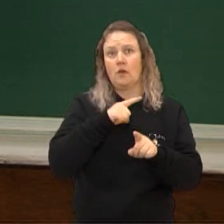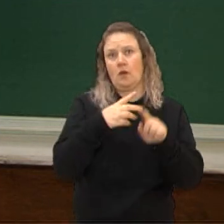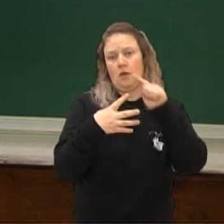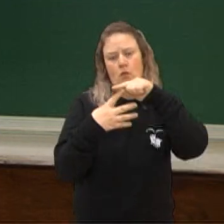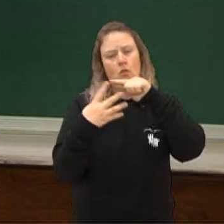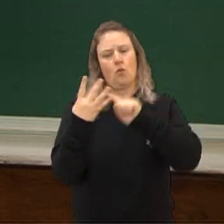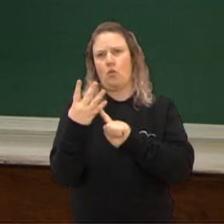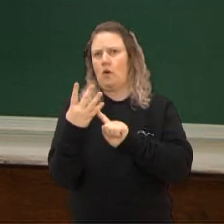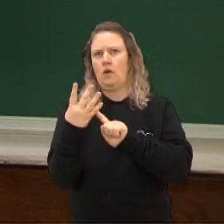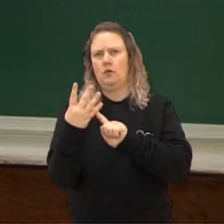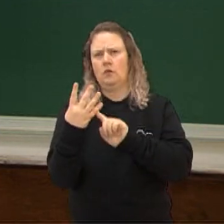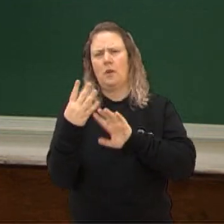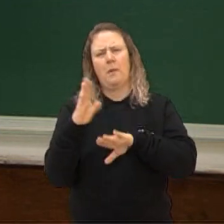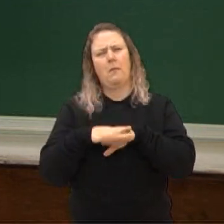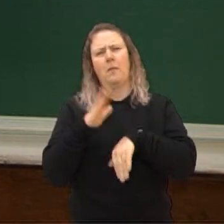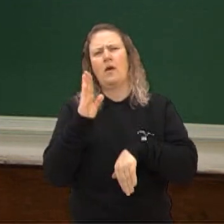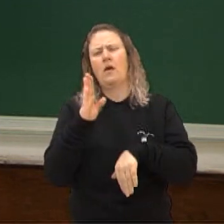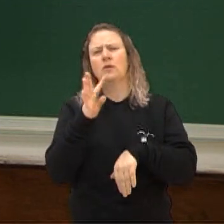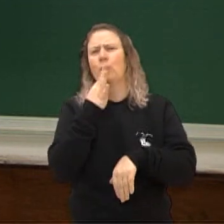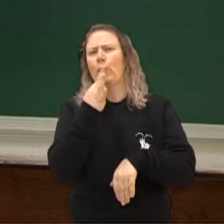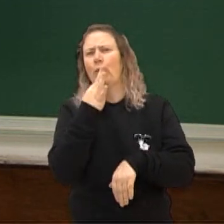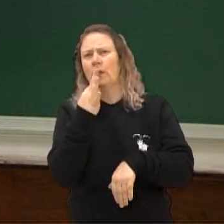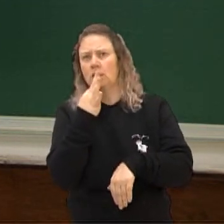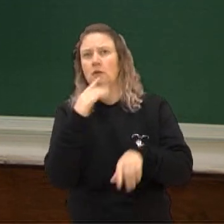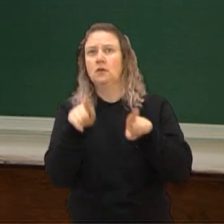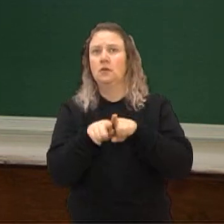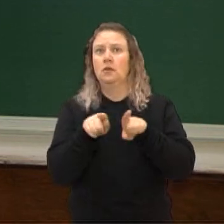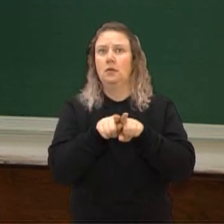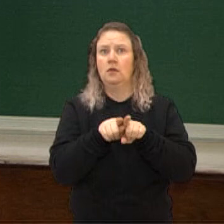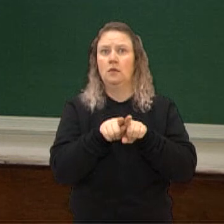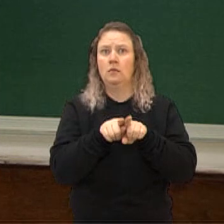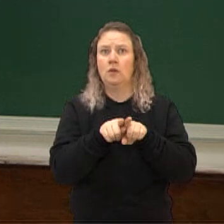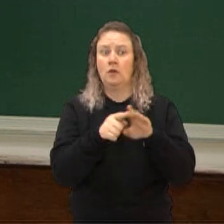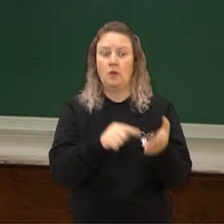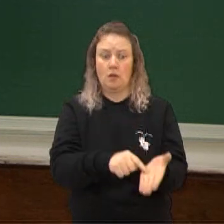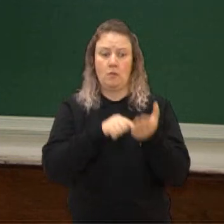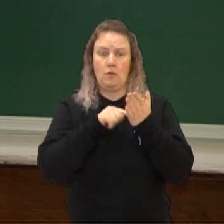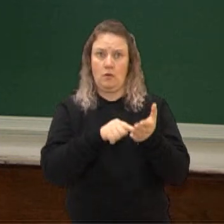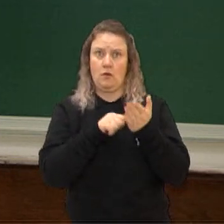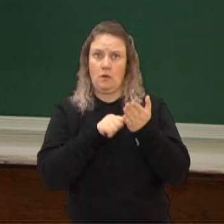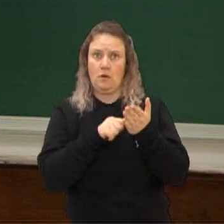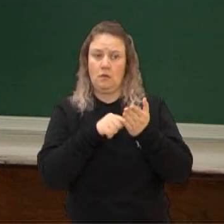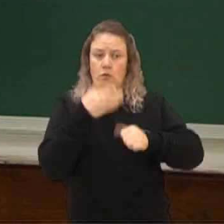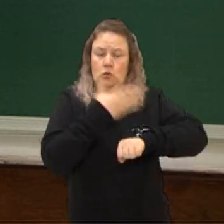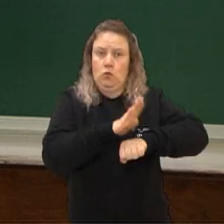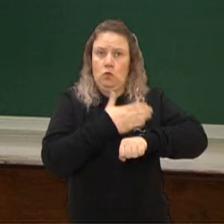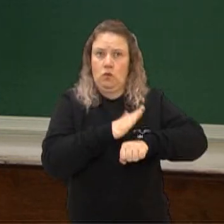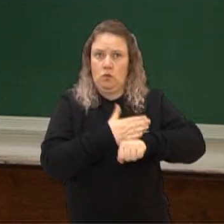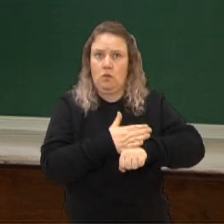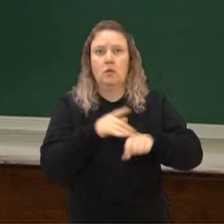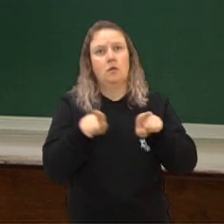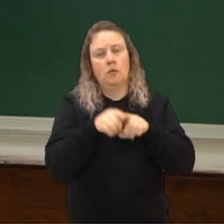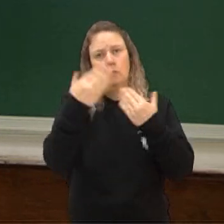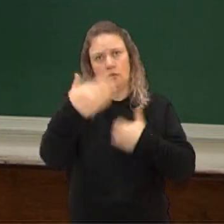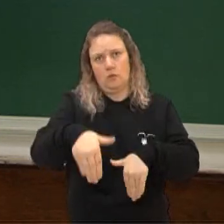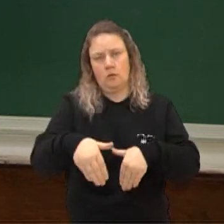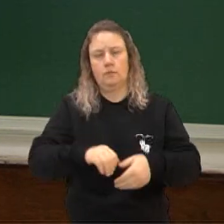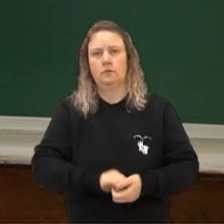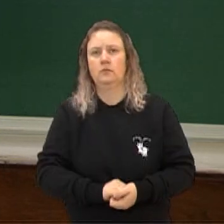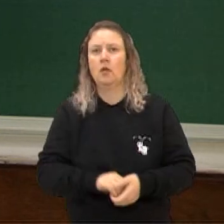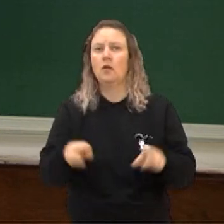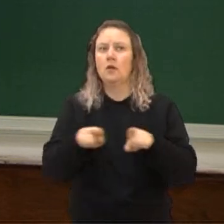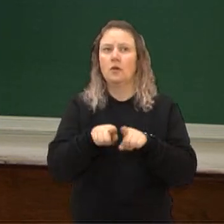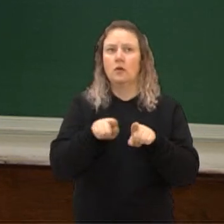mais falados, os mais cobrados em exercícios. Prisma triangular, quadrangular, pentagonal e